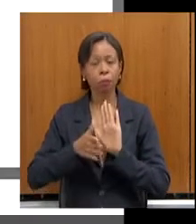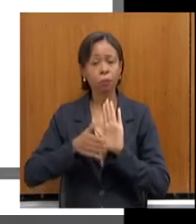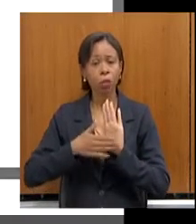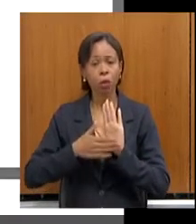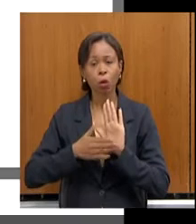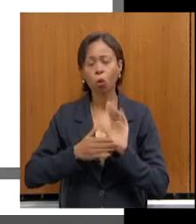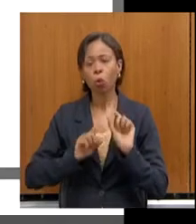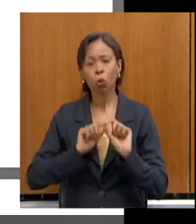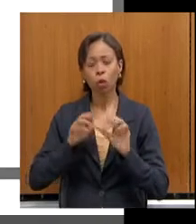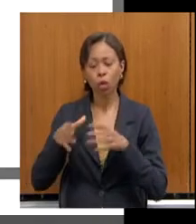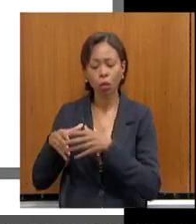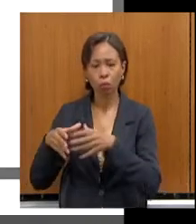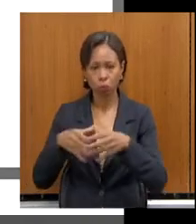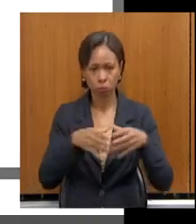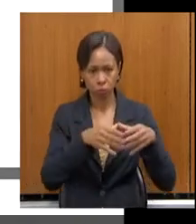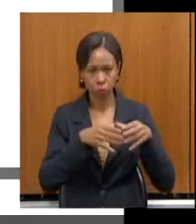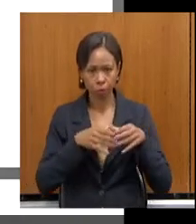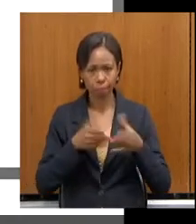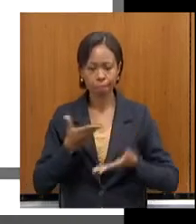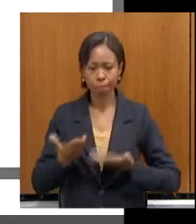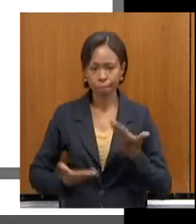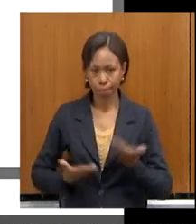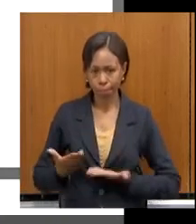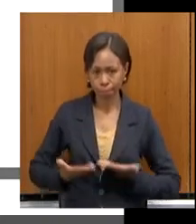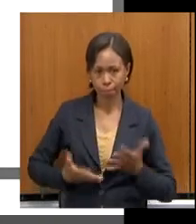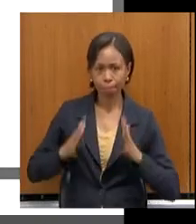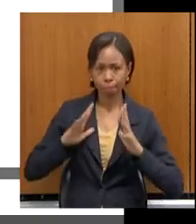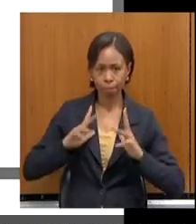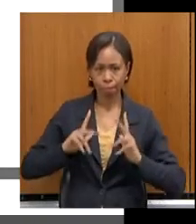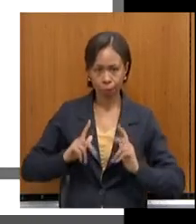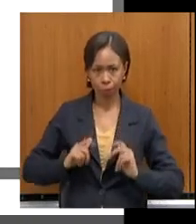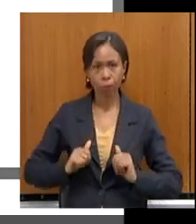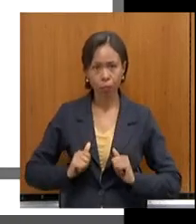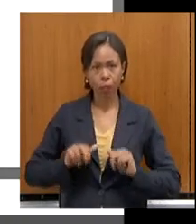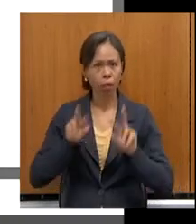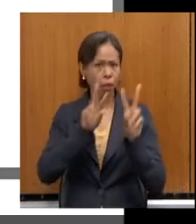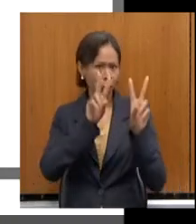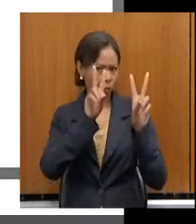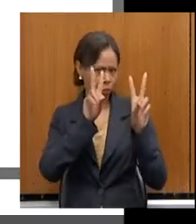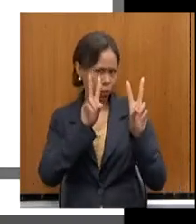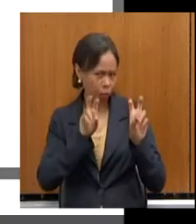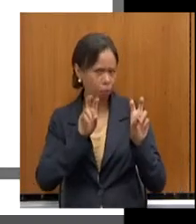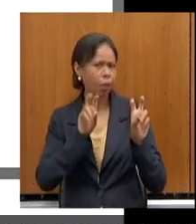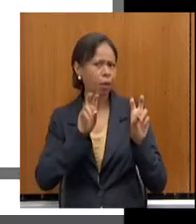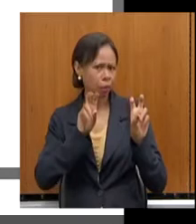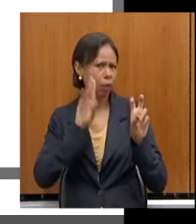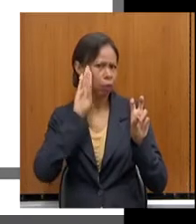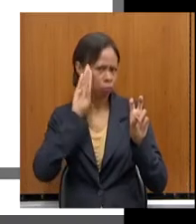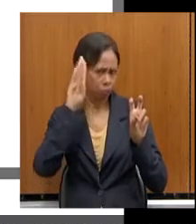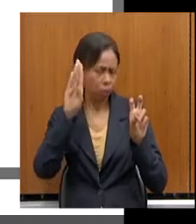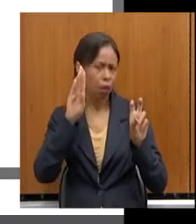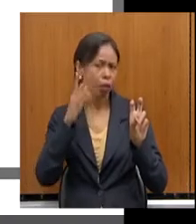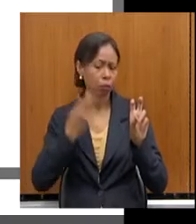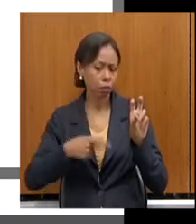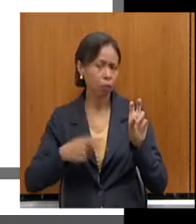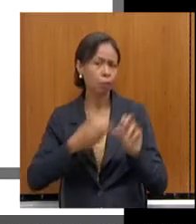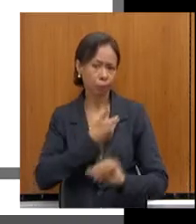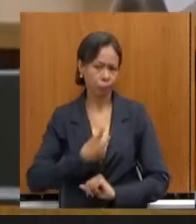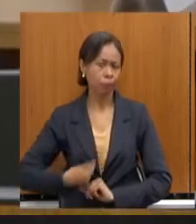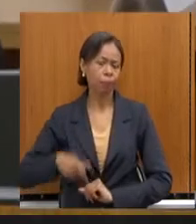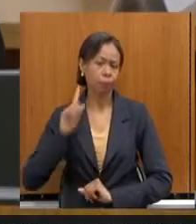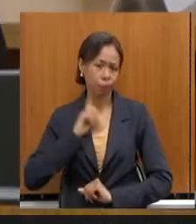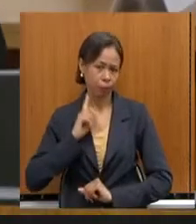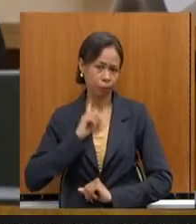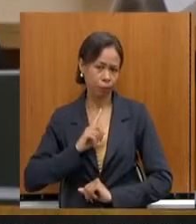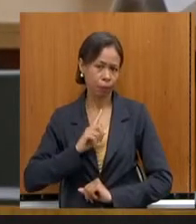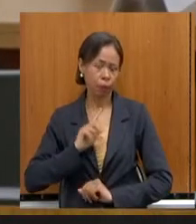unidades regionais de prestação de serviços de saneamento ele tem sido um tema prioritário tão tô vendo estado de Minas Gerais para que a